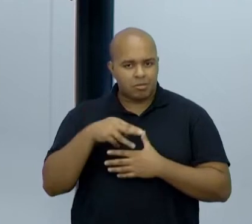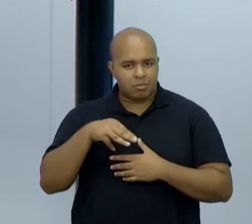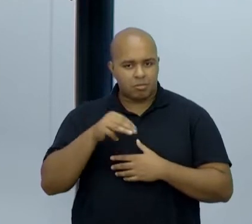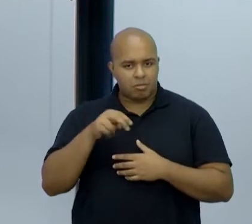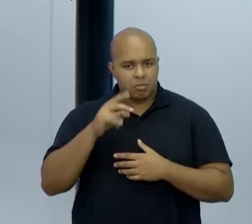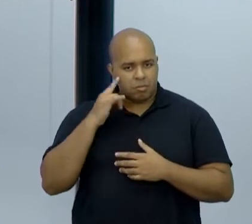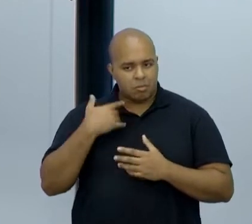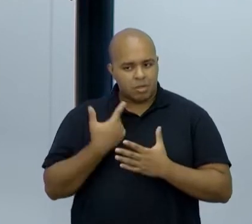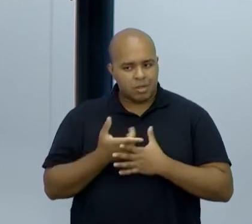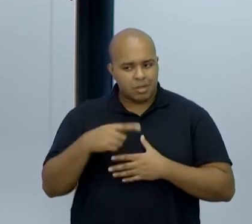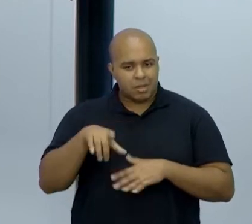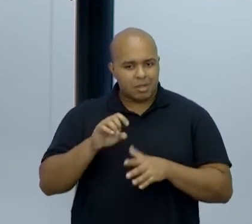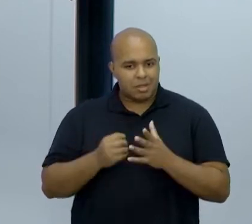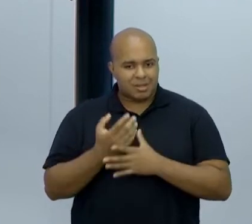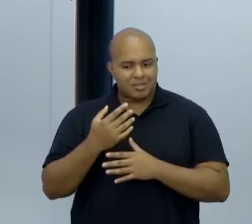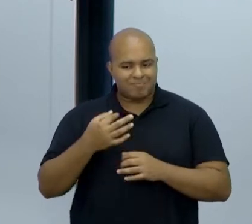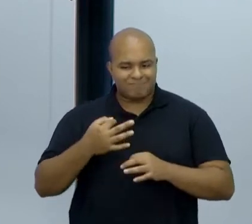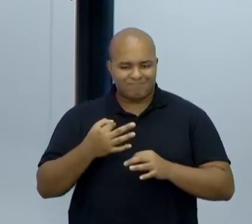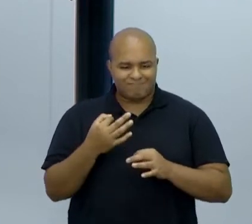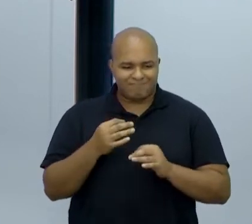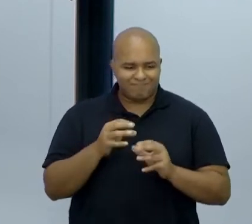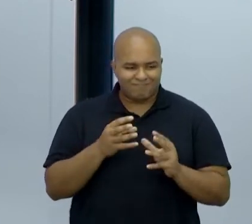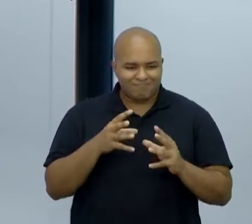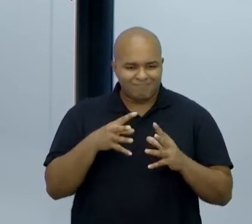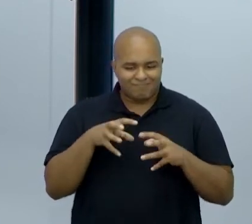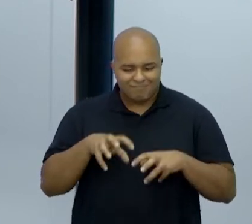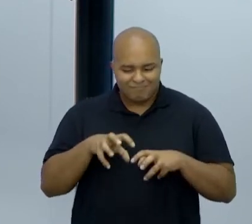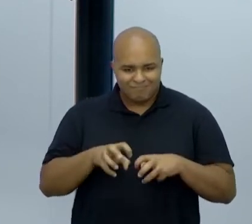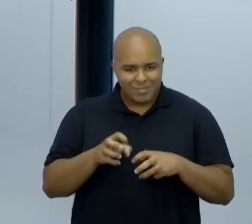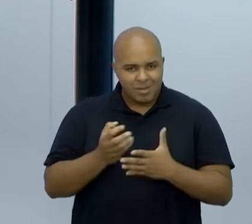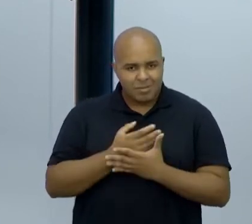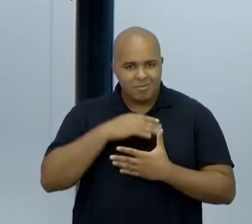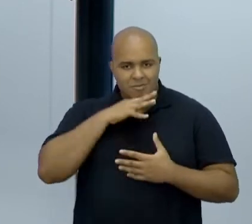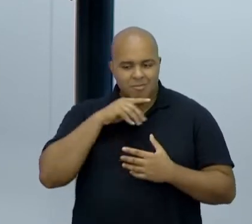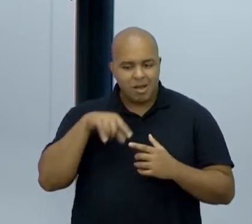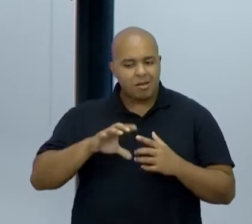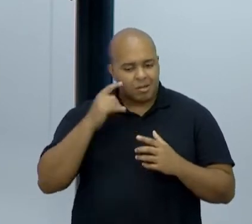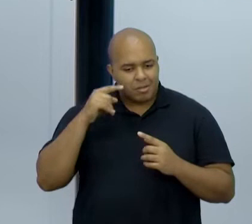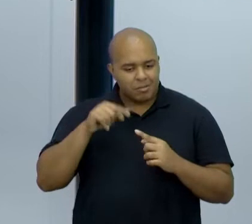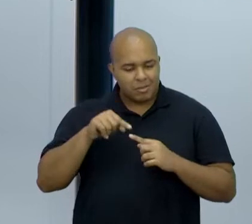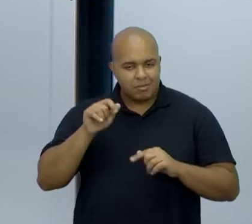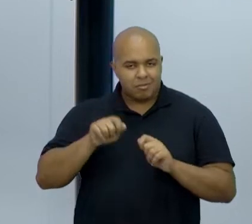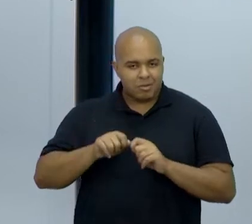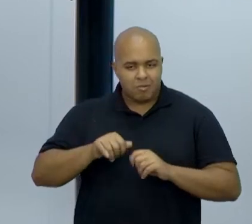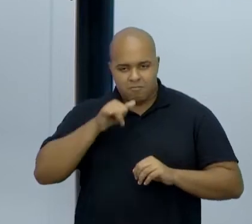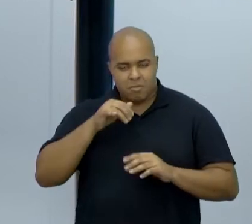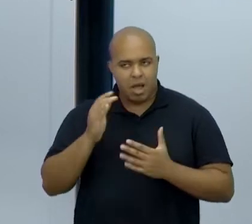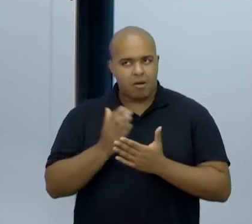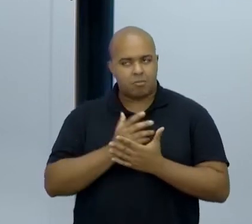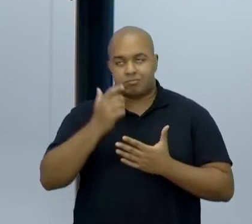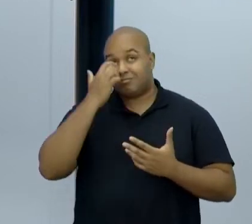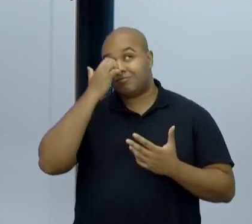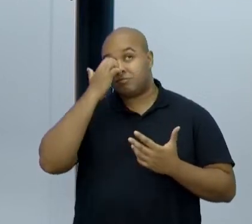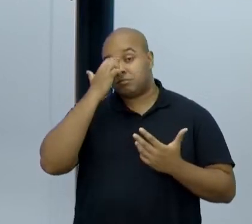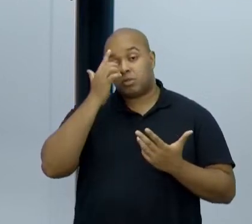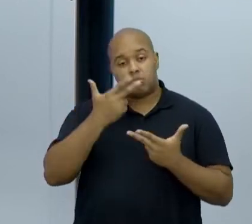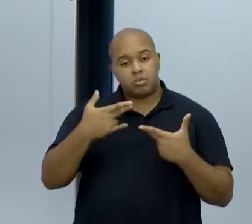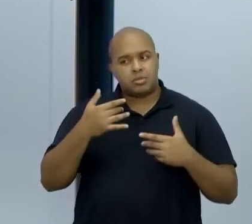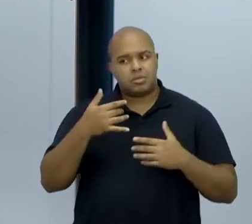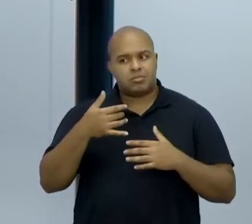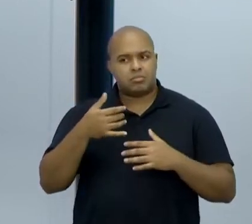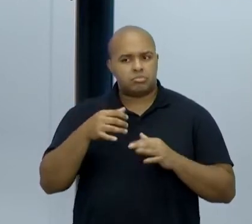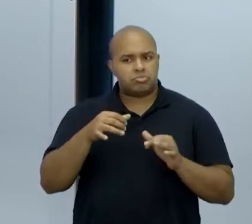monocultura ela gera um desgaste, um estresse no solo, né, no sentido de que alguns componentes,